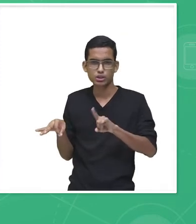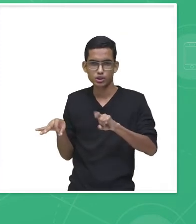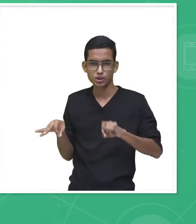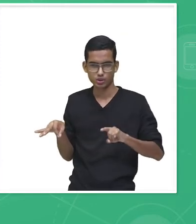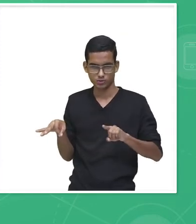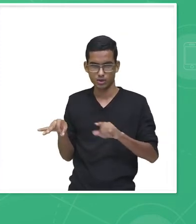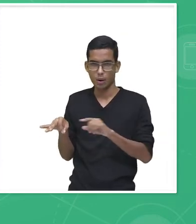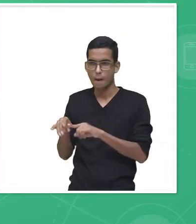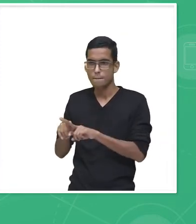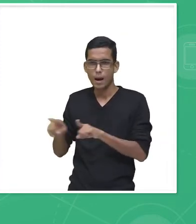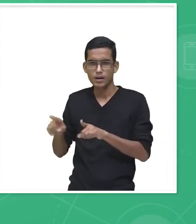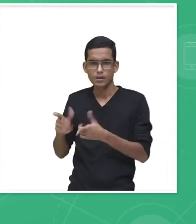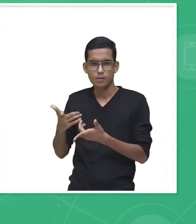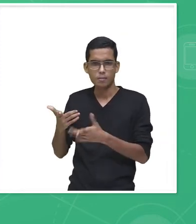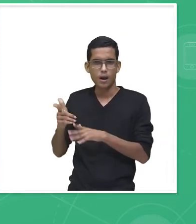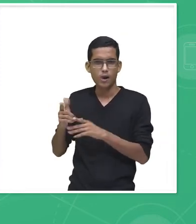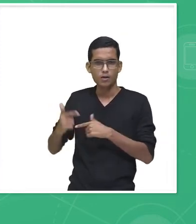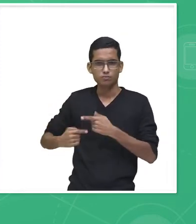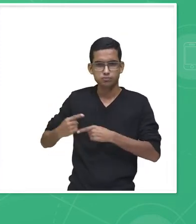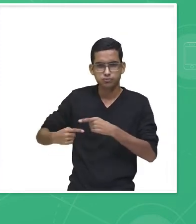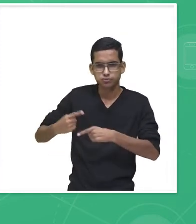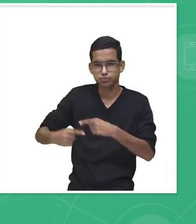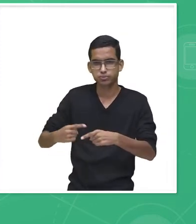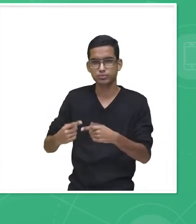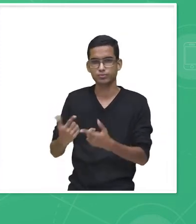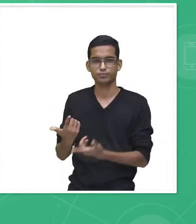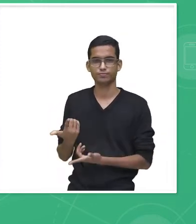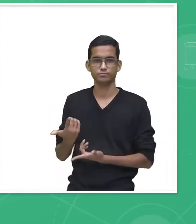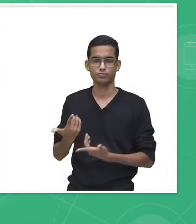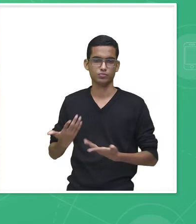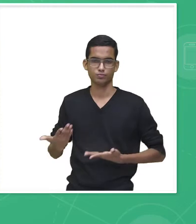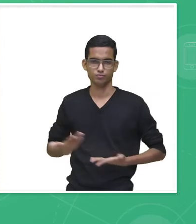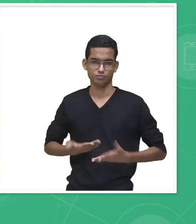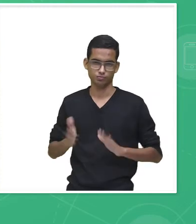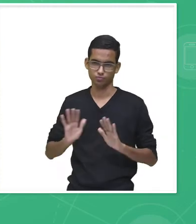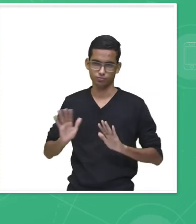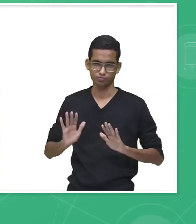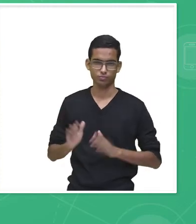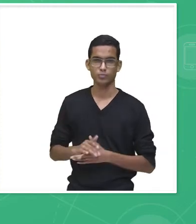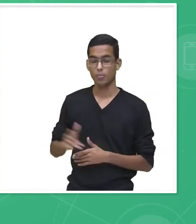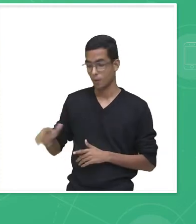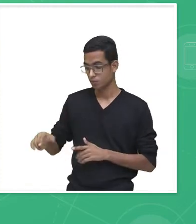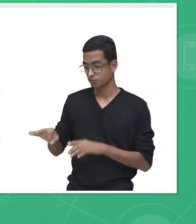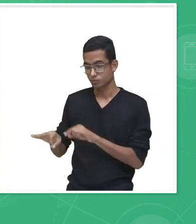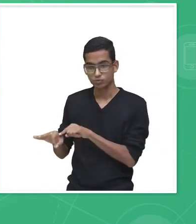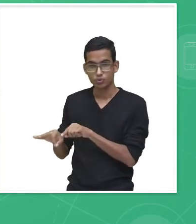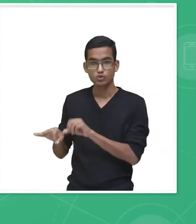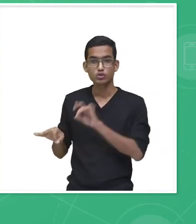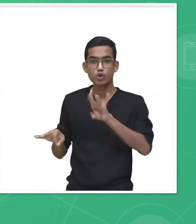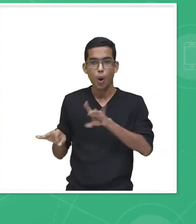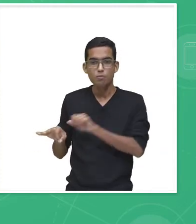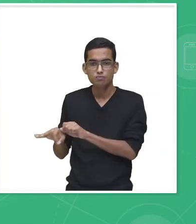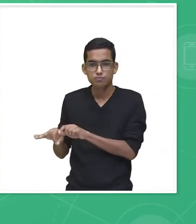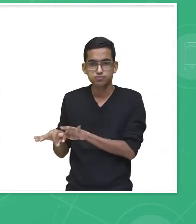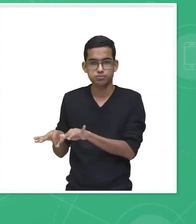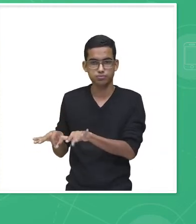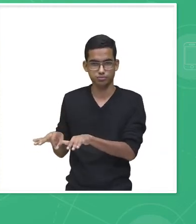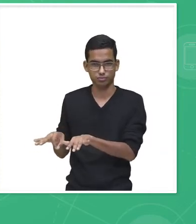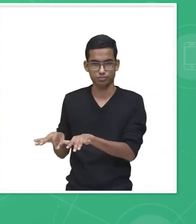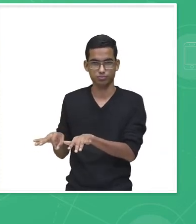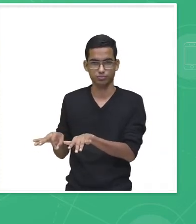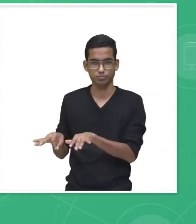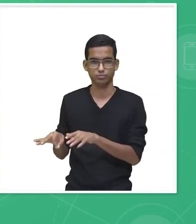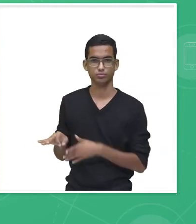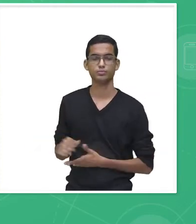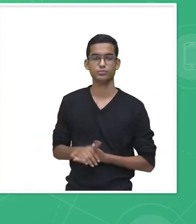Tá bom então essa diferença básica entre homens e mulheres Tá bom eu já que estamos falando sobre o sistema